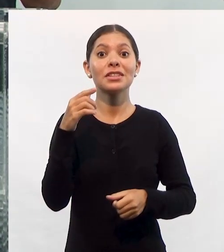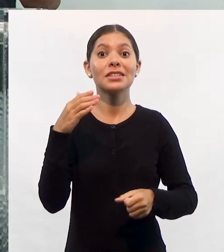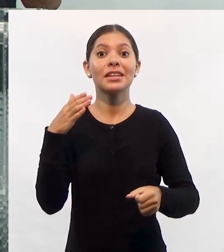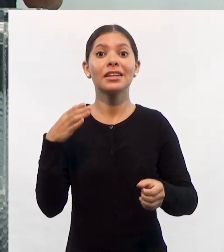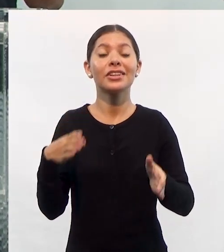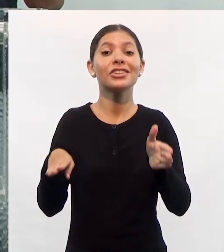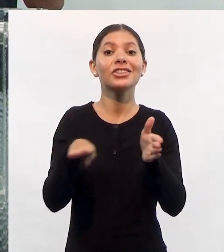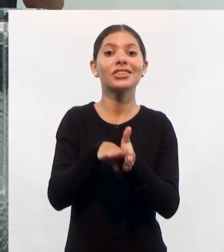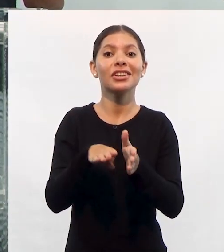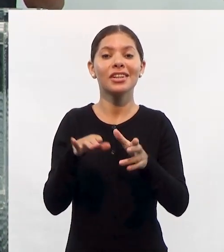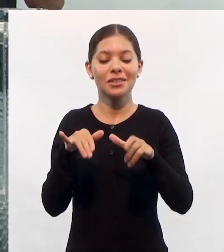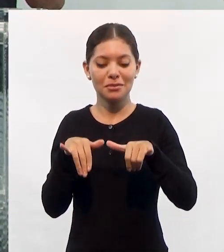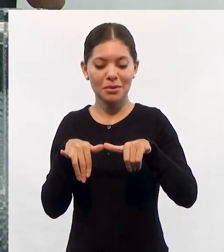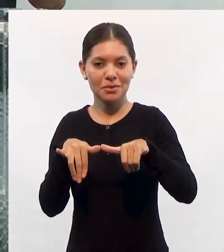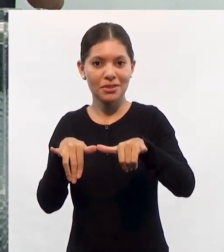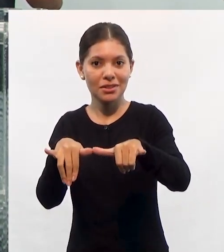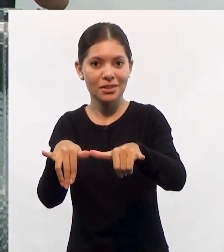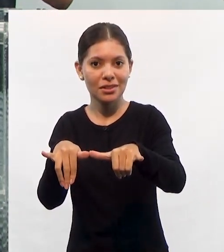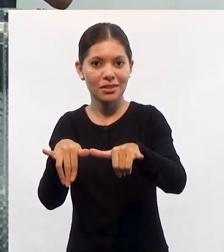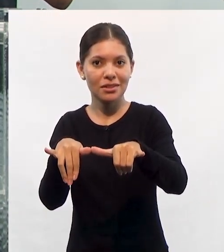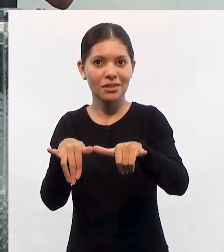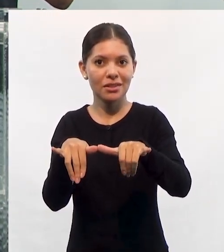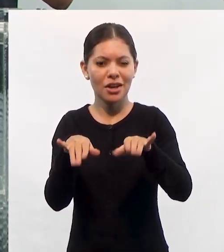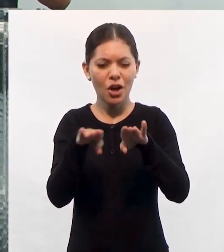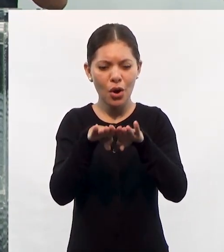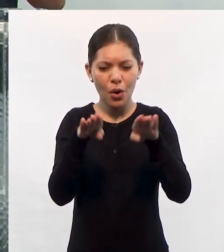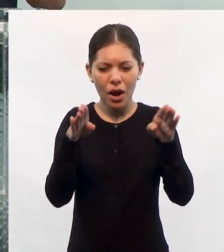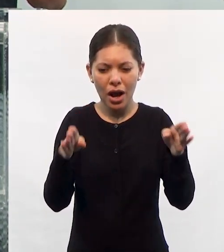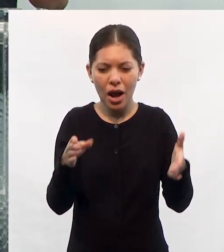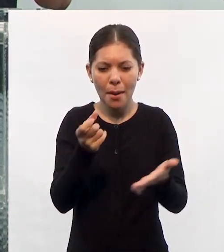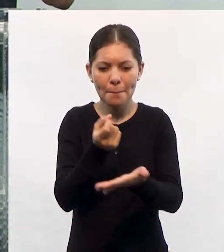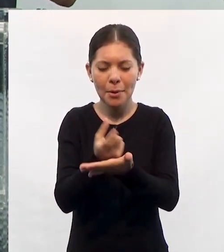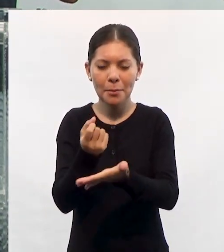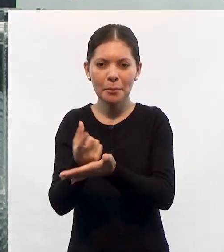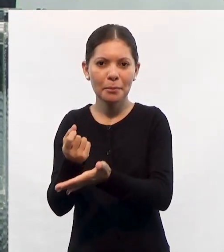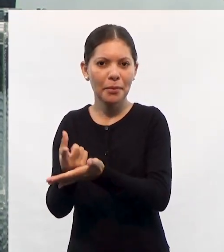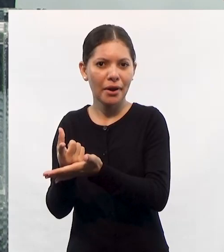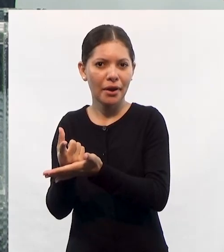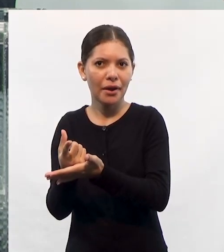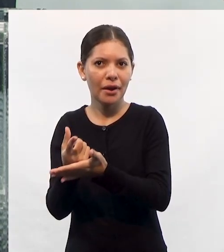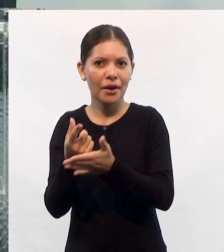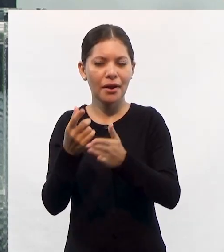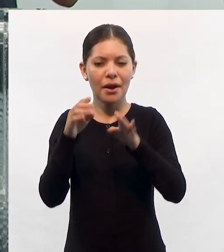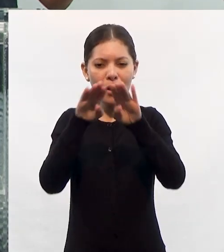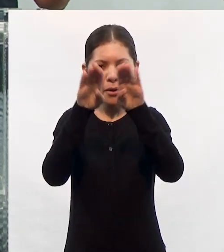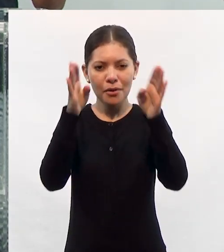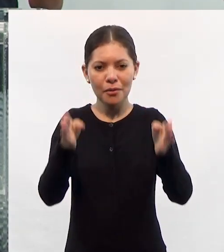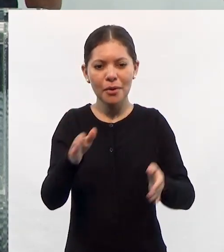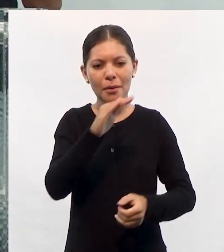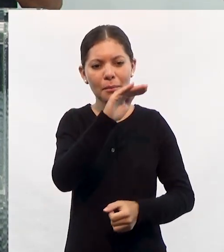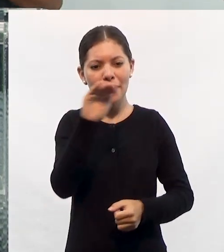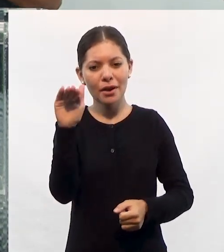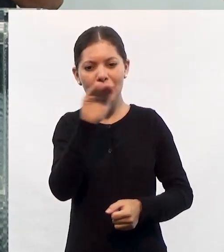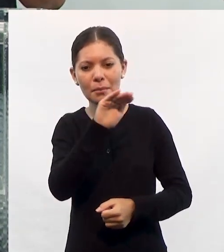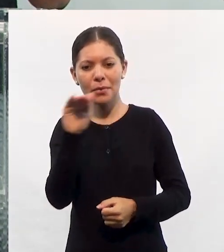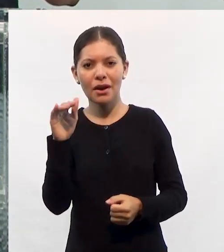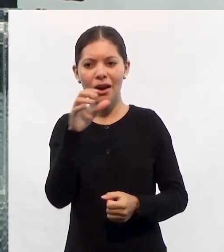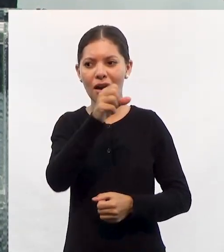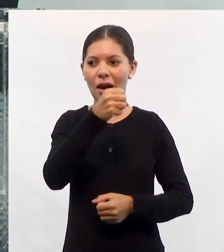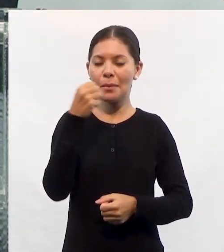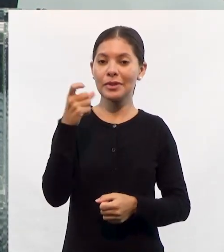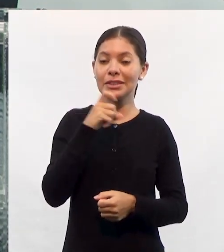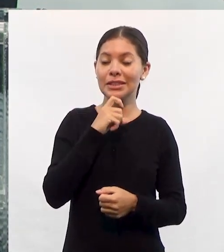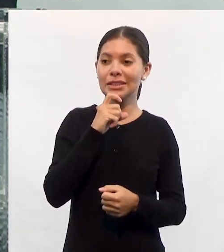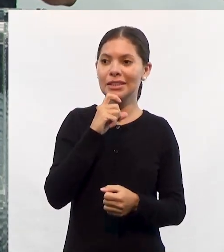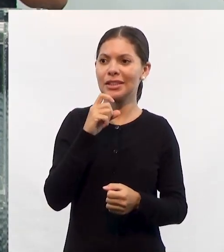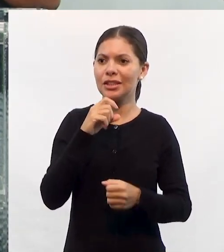no supermercado, à disposição dos caixas, à disposição das prateleiras, dos freezers, tudo